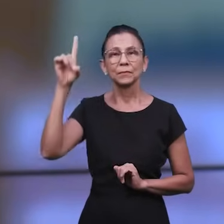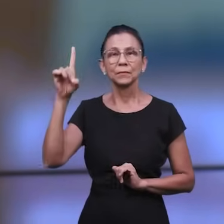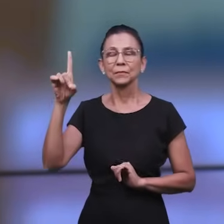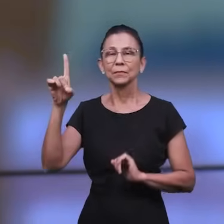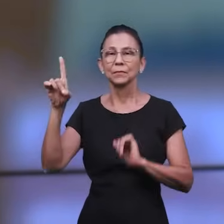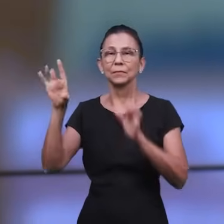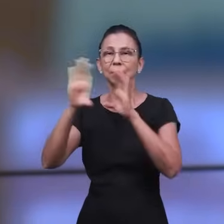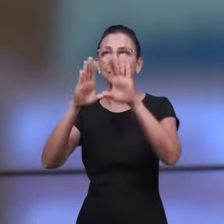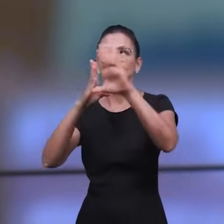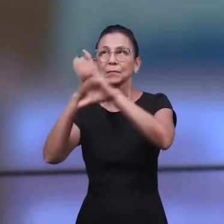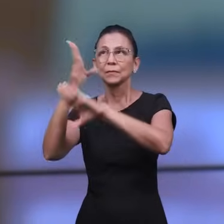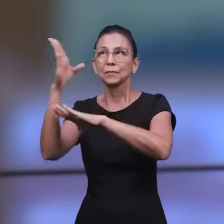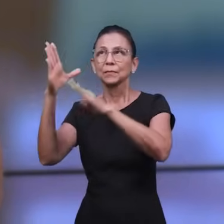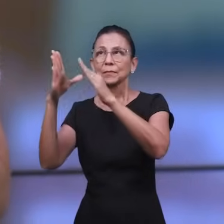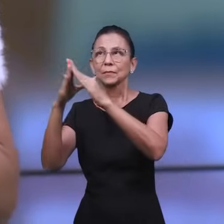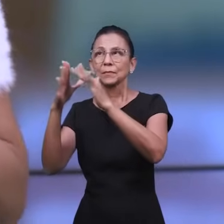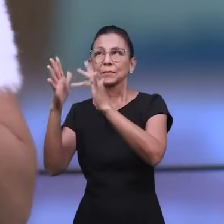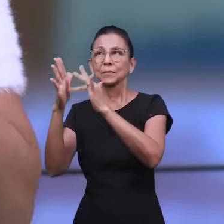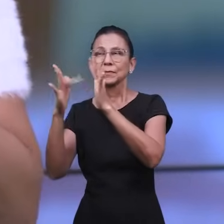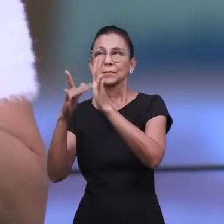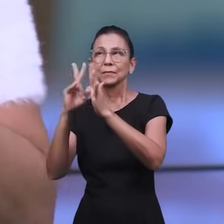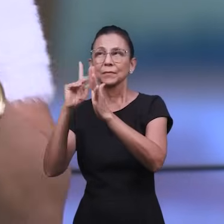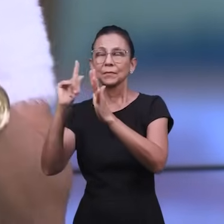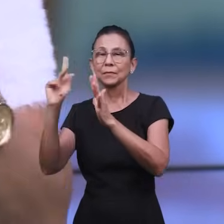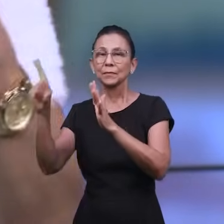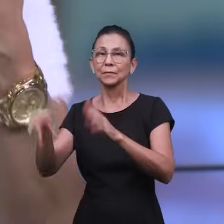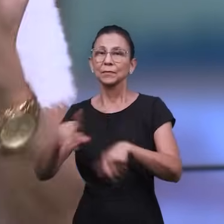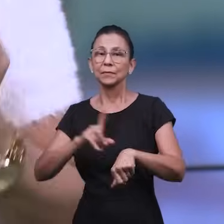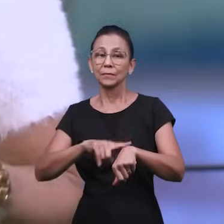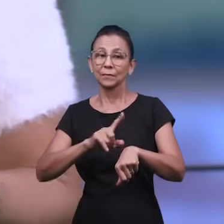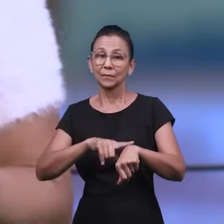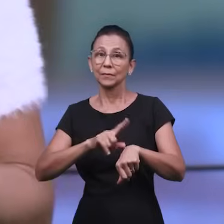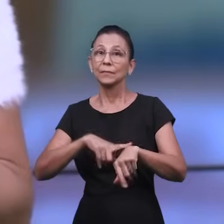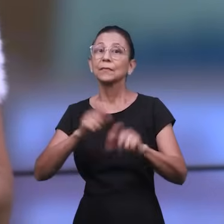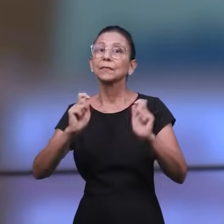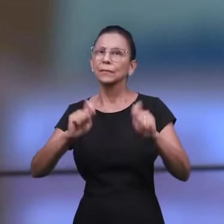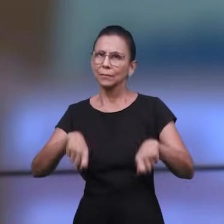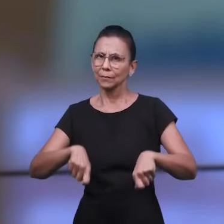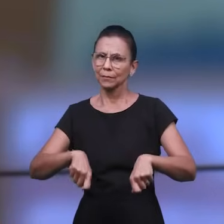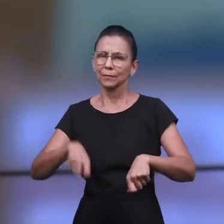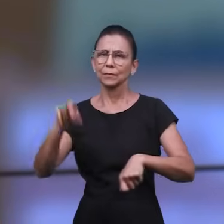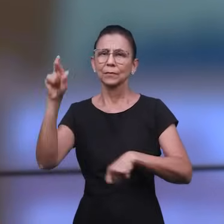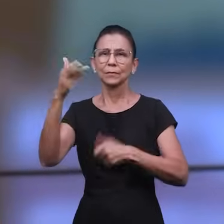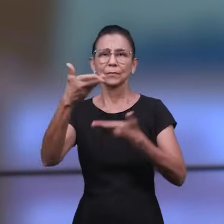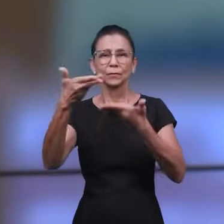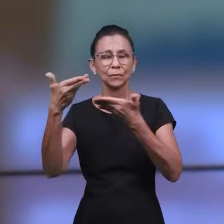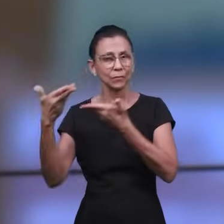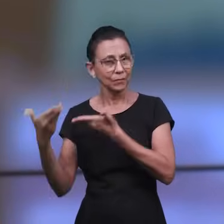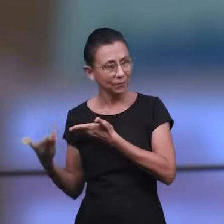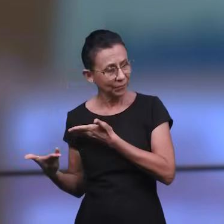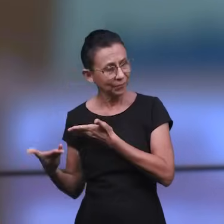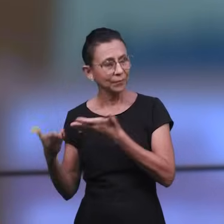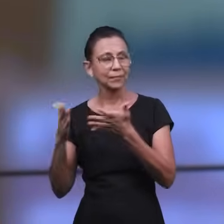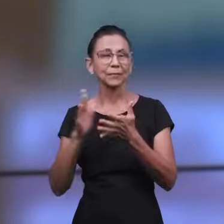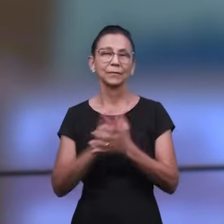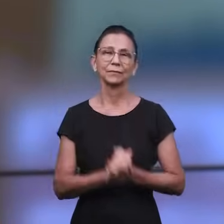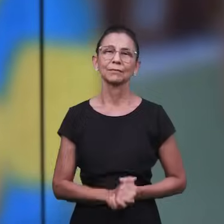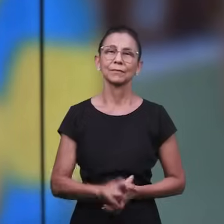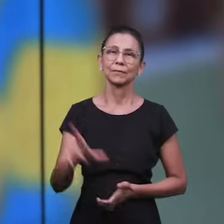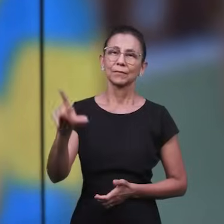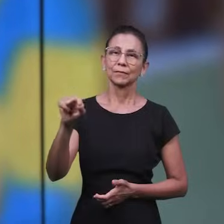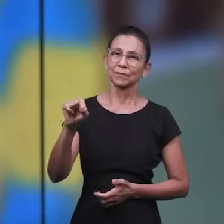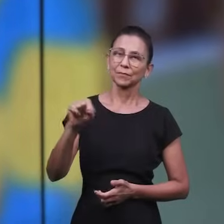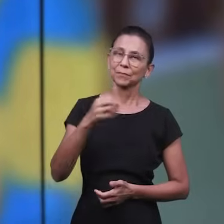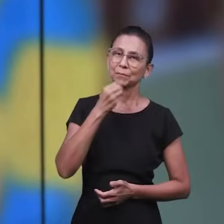eternidade? Ainda há tempo e o Senhor hoje te convida a fazer essa boa escolha.